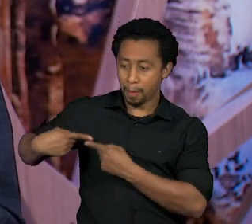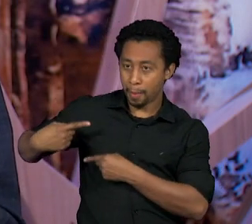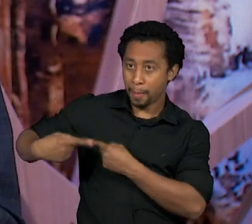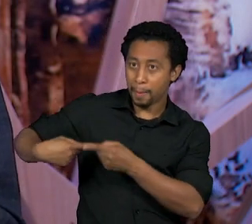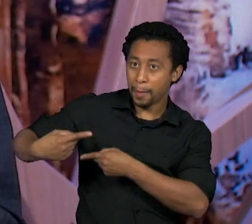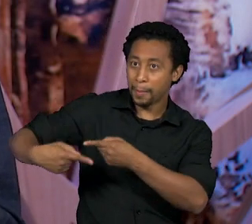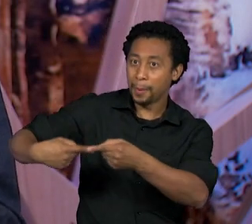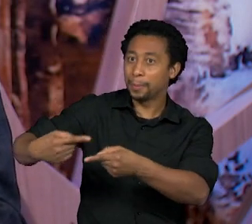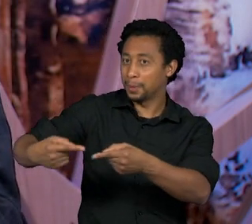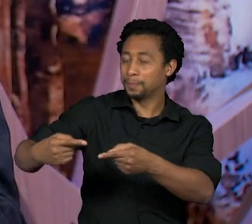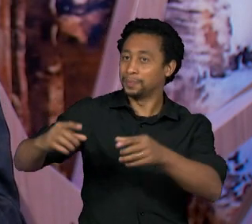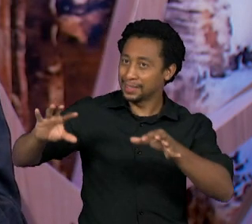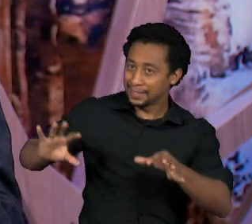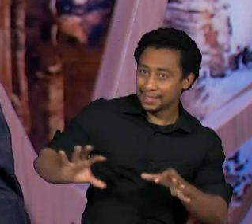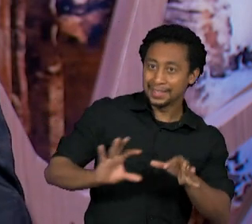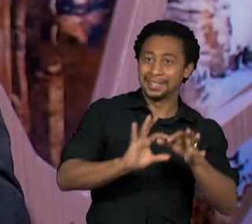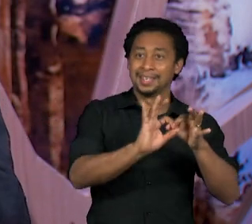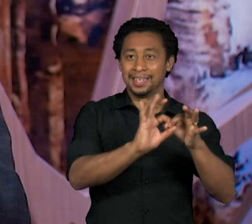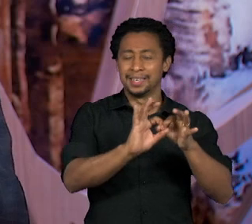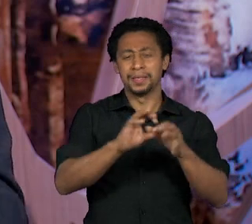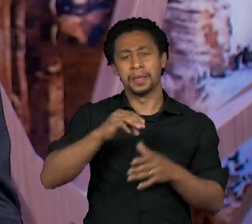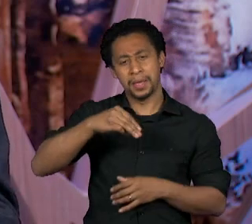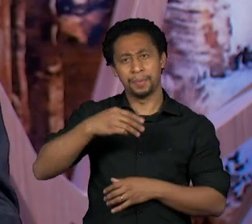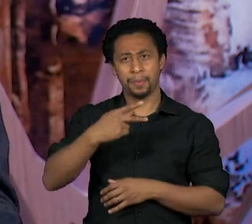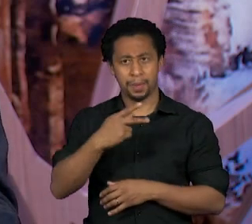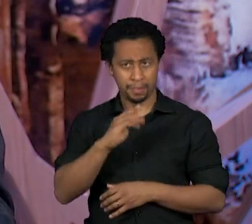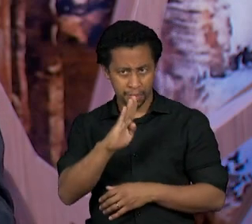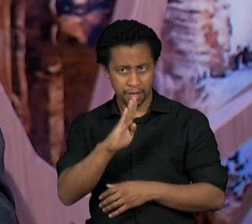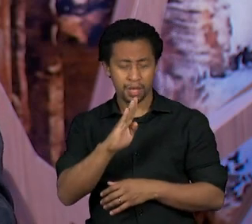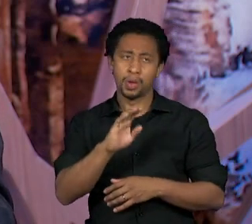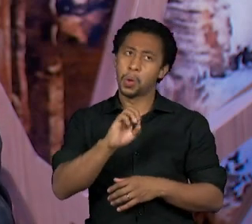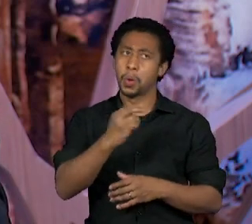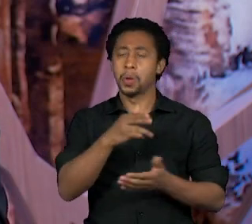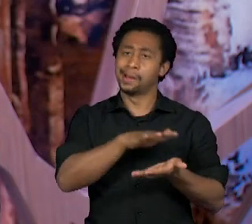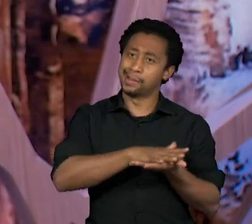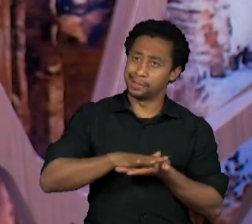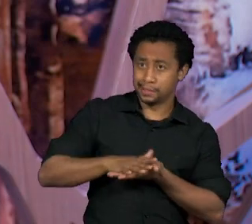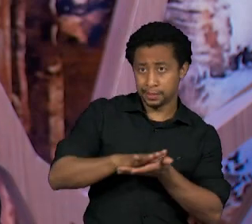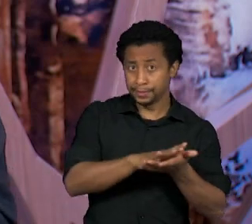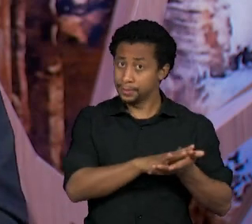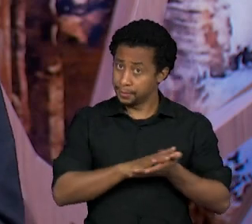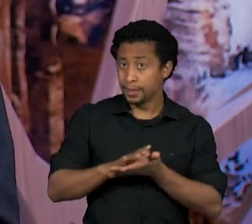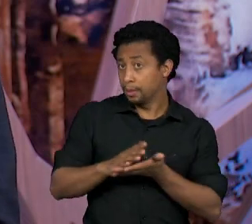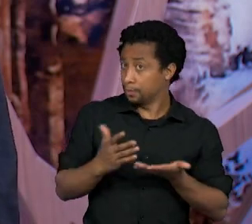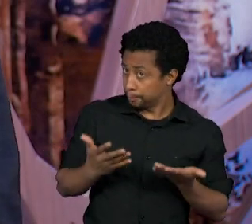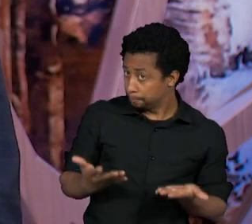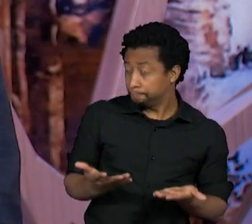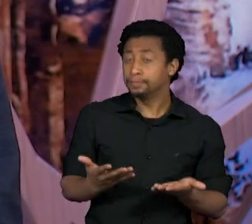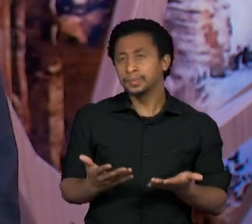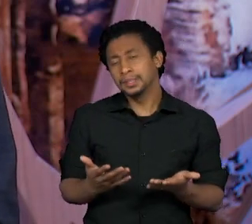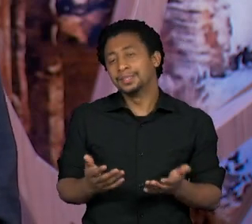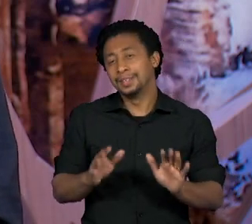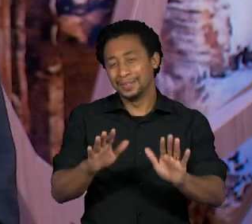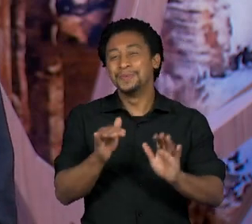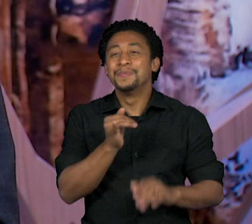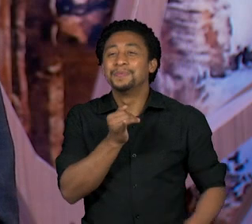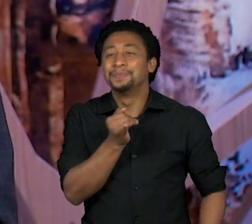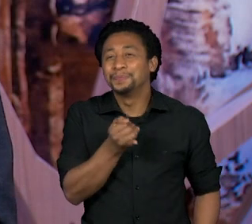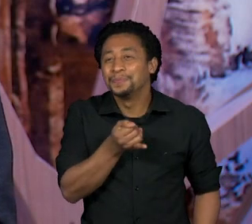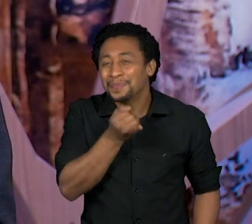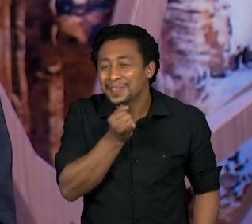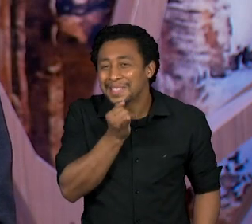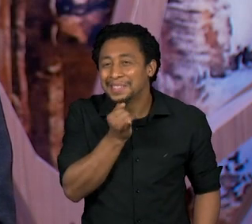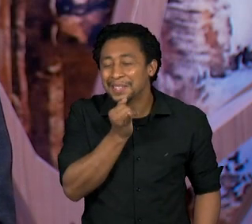a música, o que é clássico, mas também com música popular, tem um exemplo muito,